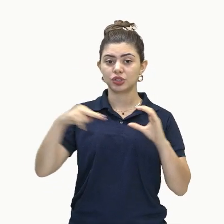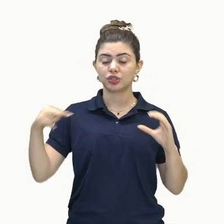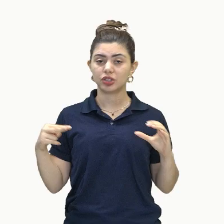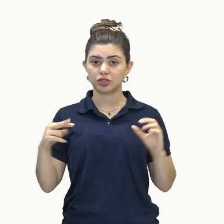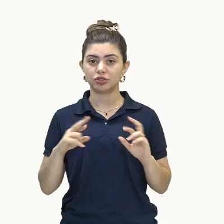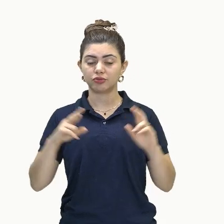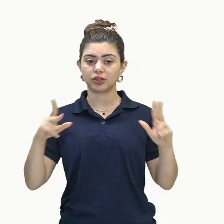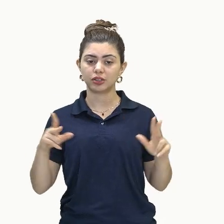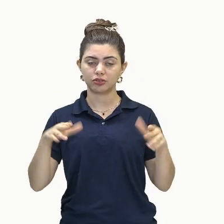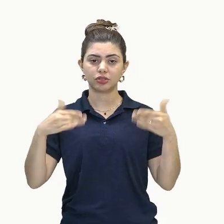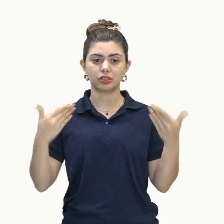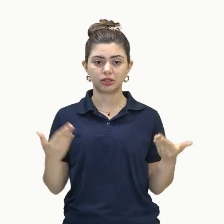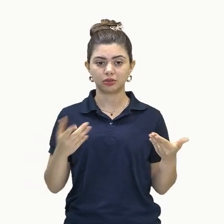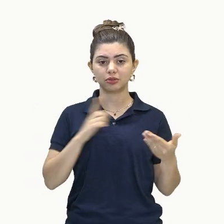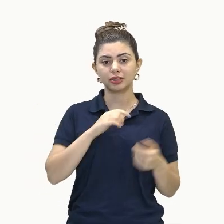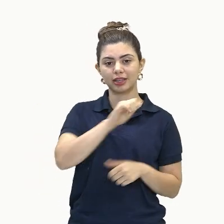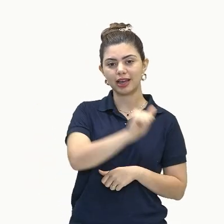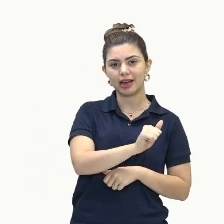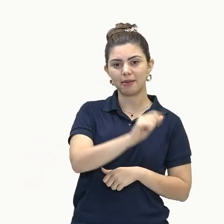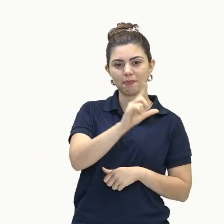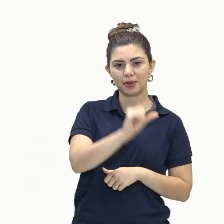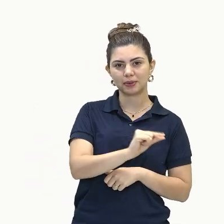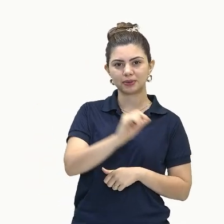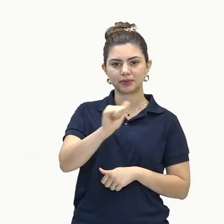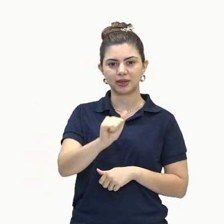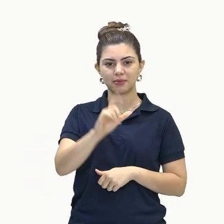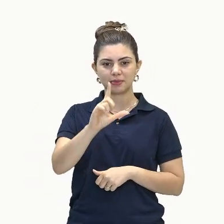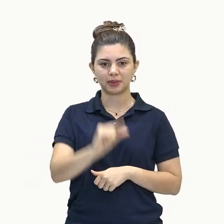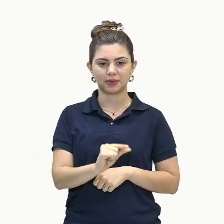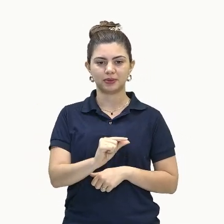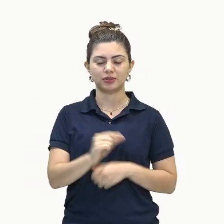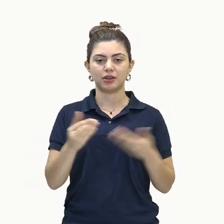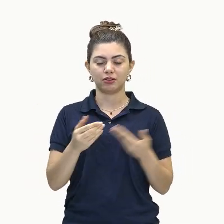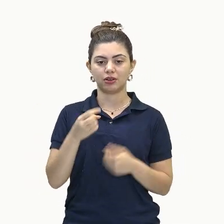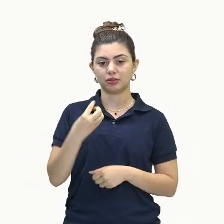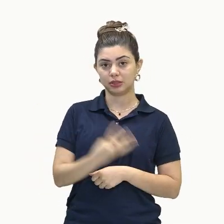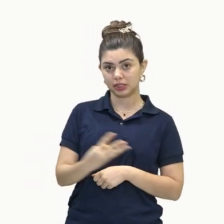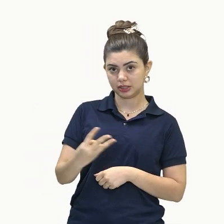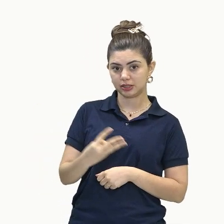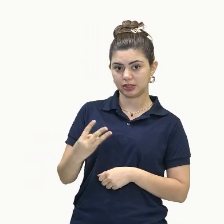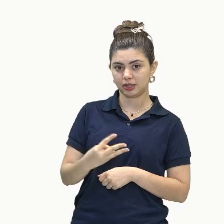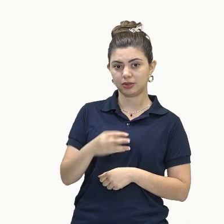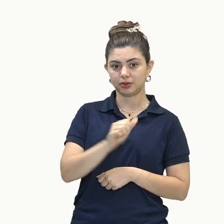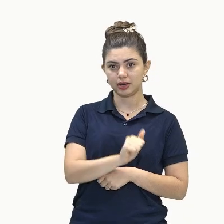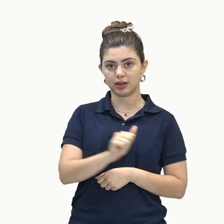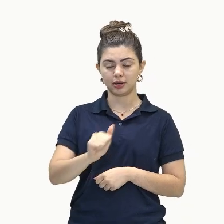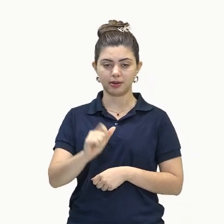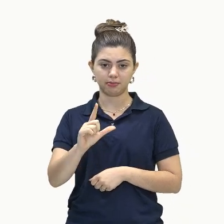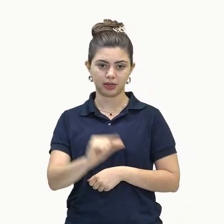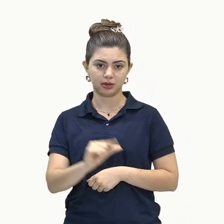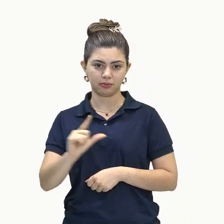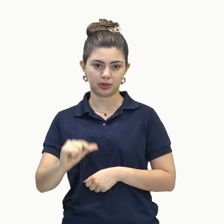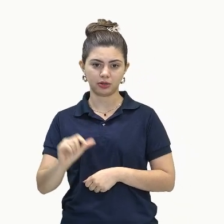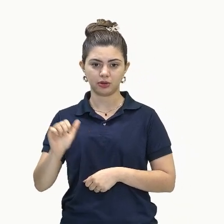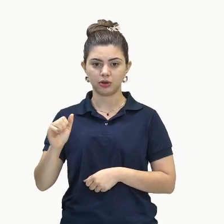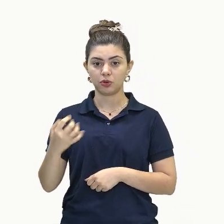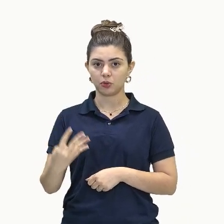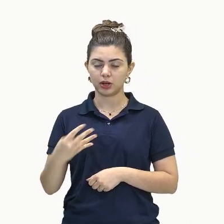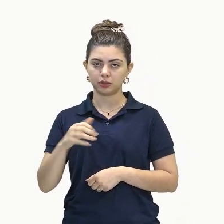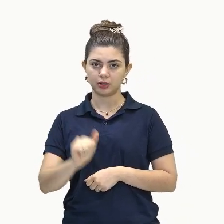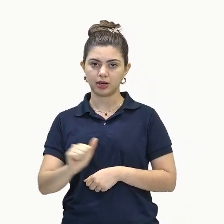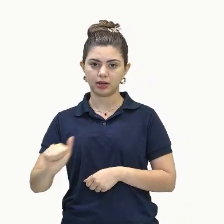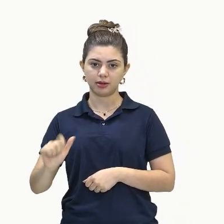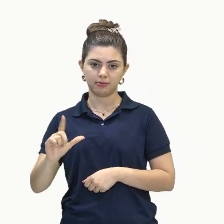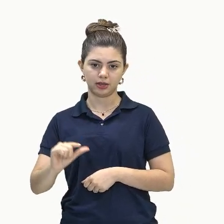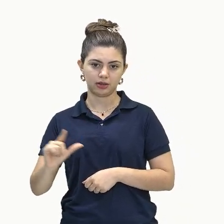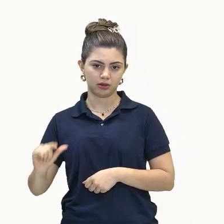é afetado vai ser azinho, azinho. Então, aqui nós temos o indivíduo 3 da terceira geração, azinho, azinho, o 4 é azinho, azinho, o 5